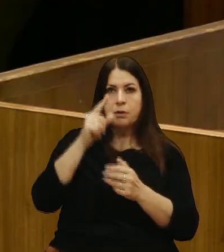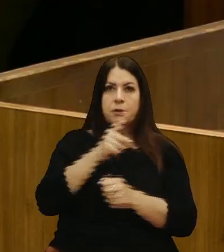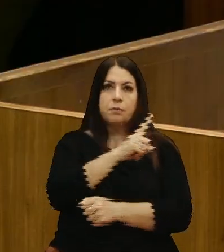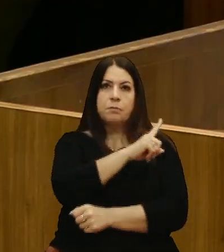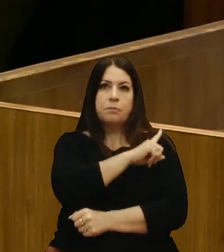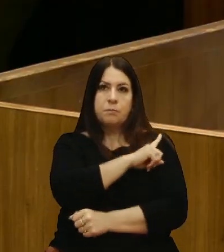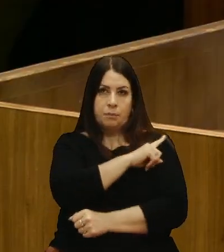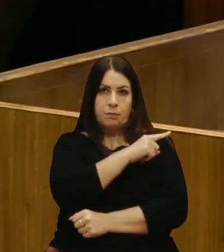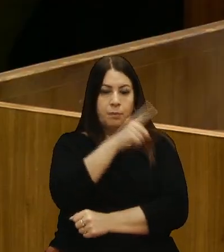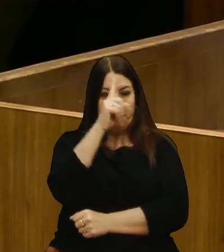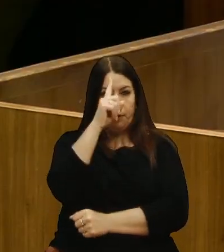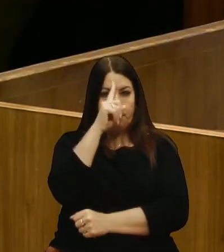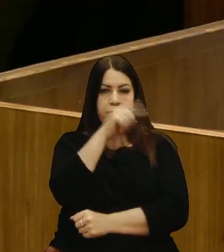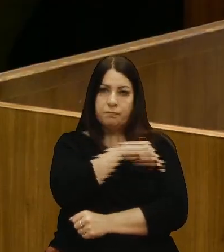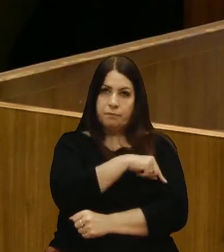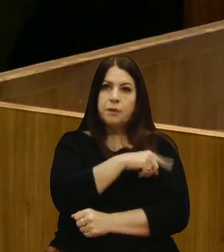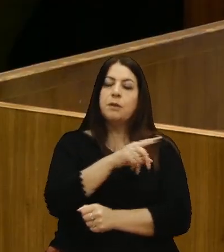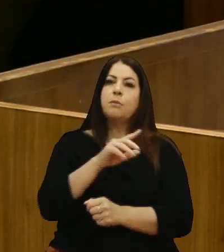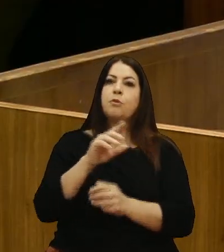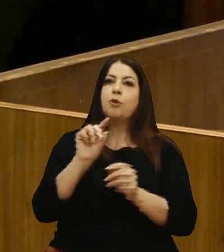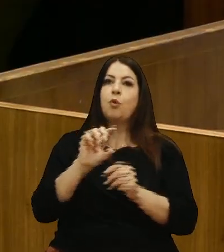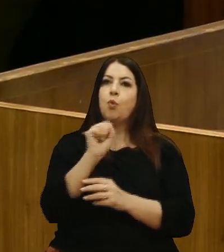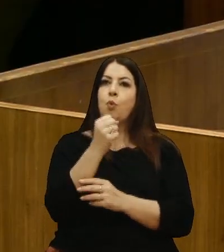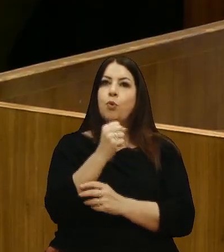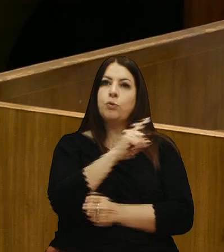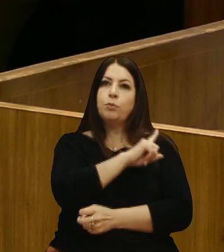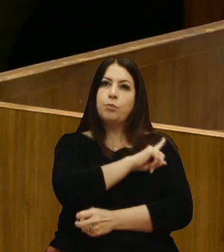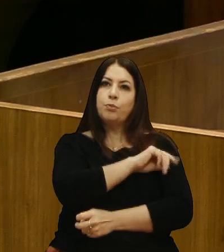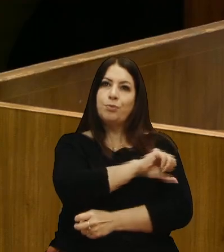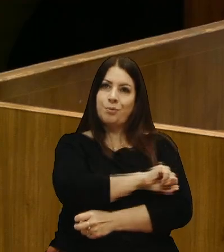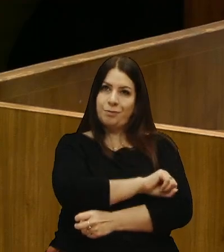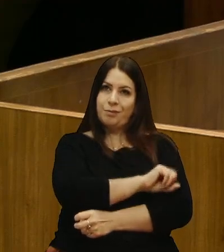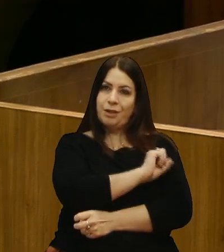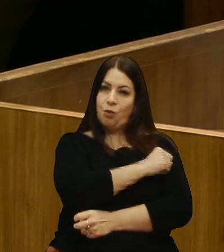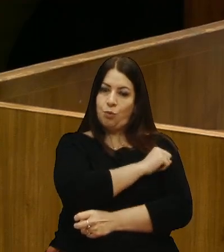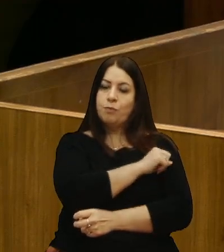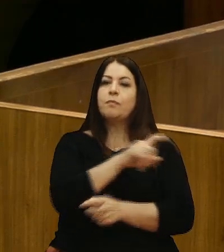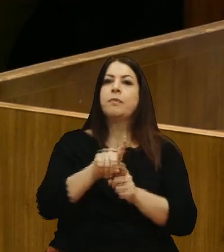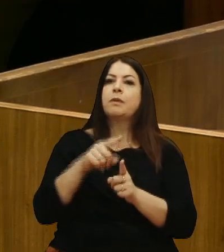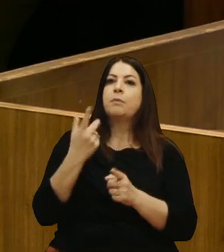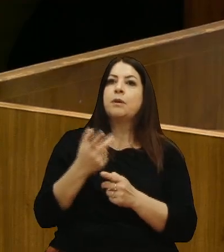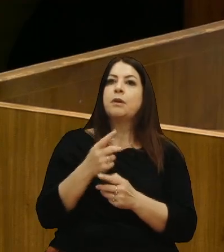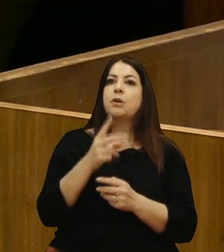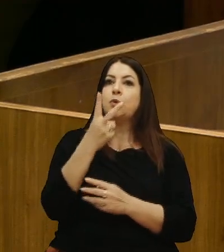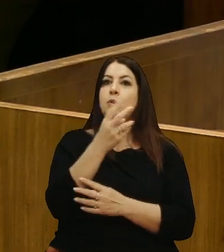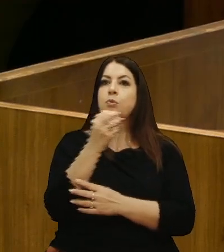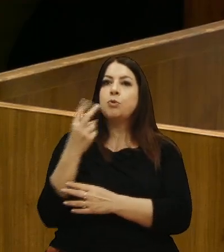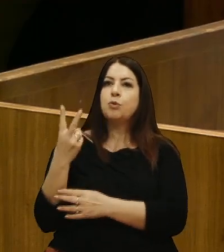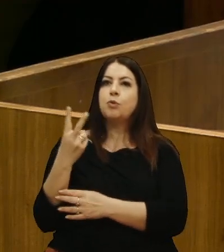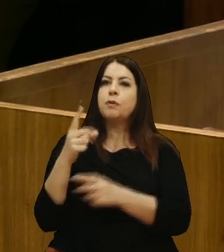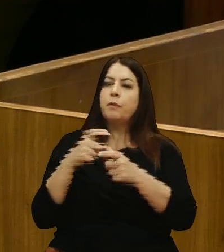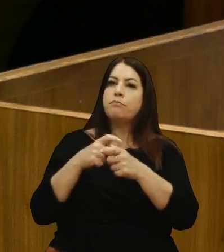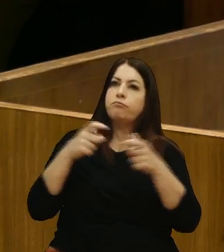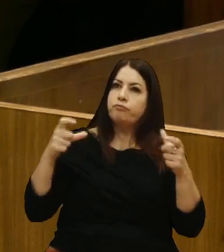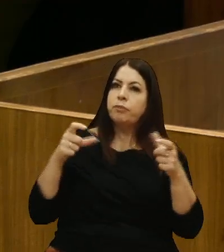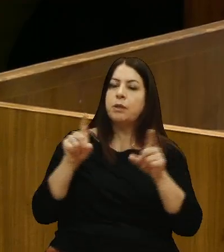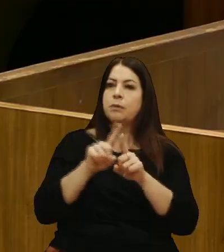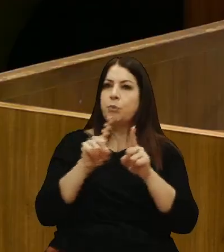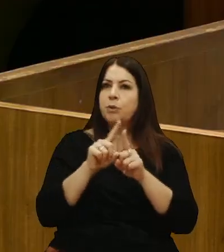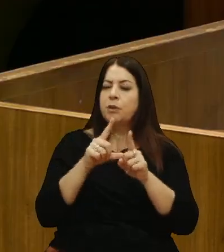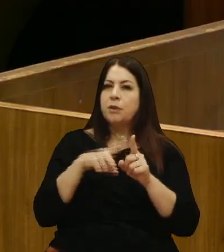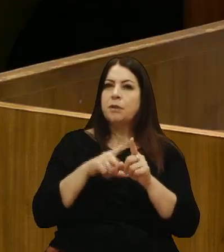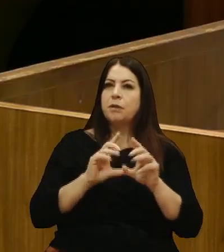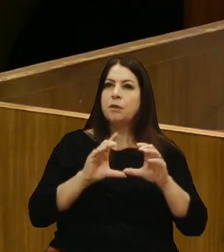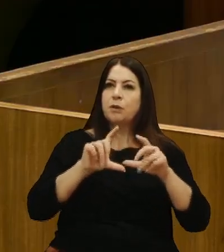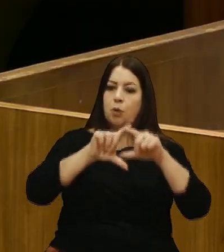Grau, por atender às 8 séries do ensino. No ano de 2002, a escola foi ampliada, passando a ter